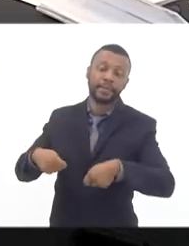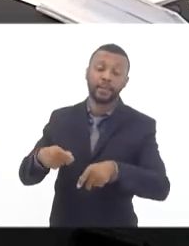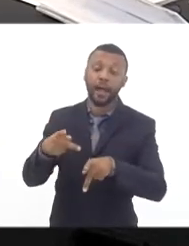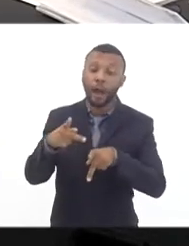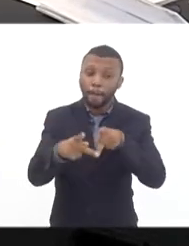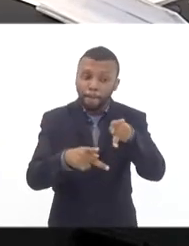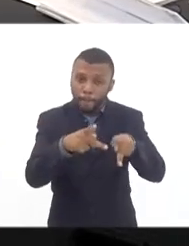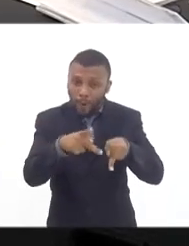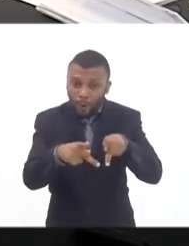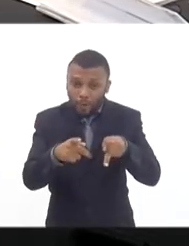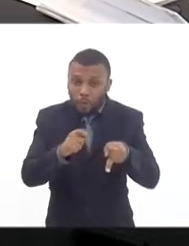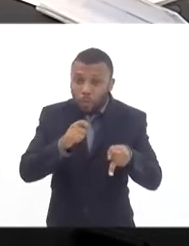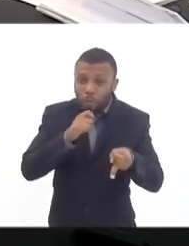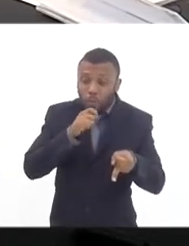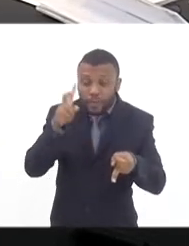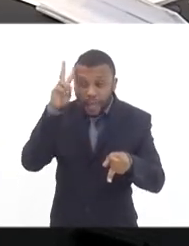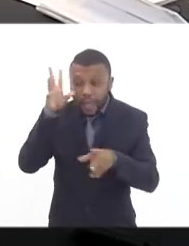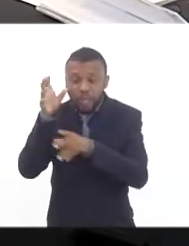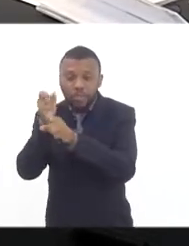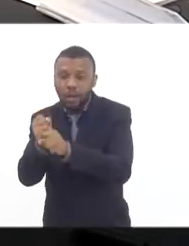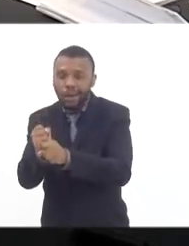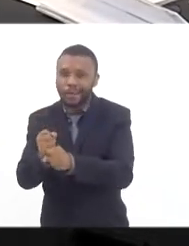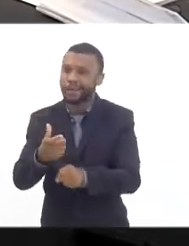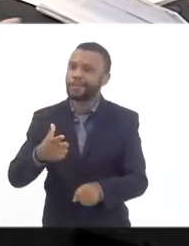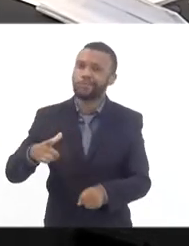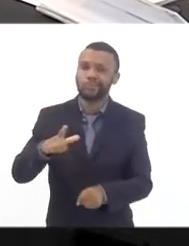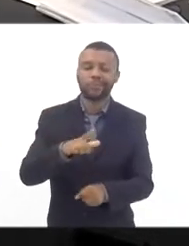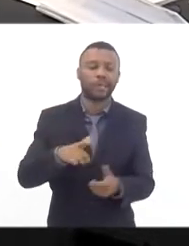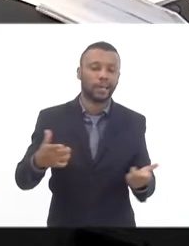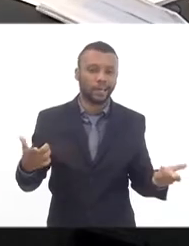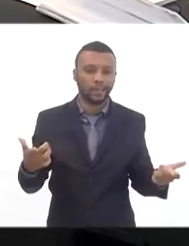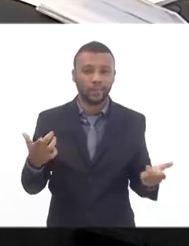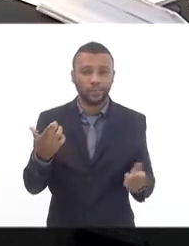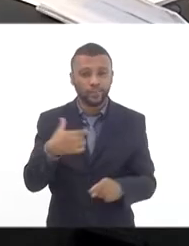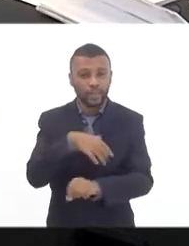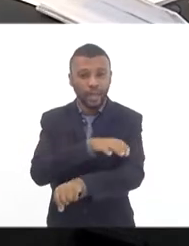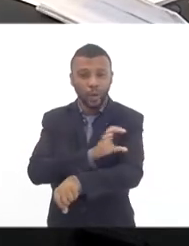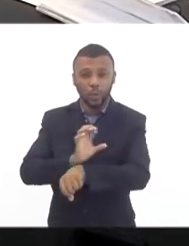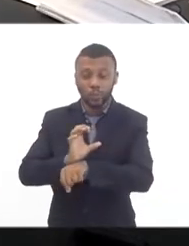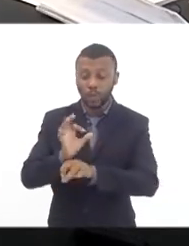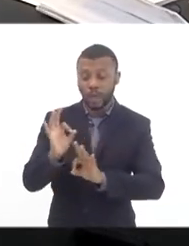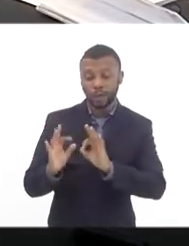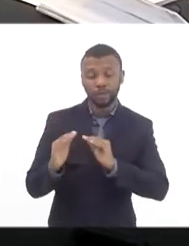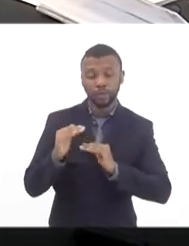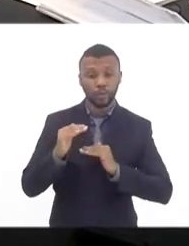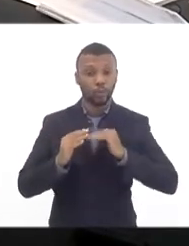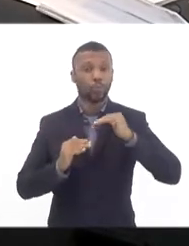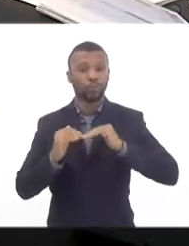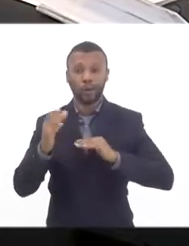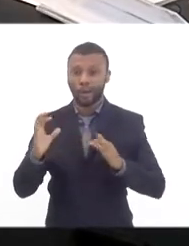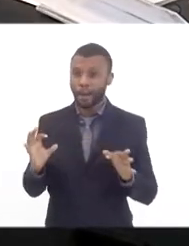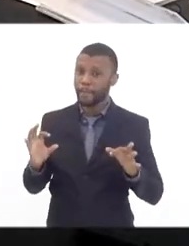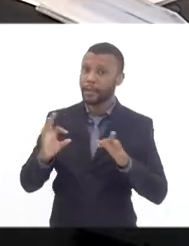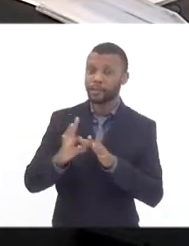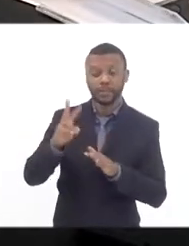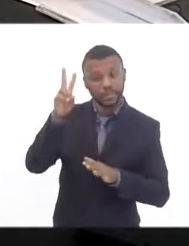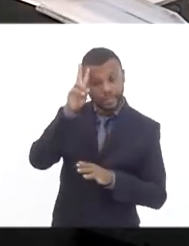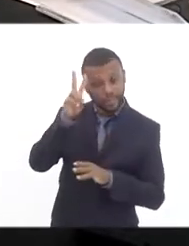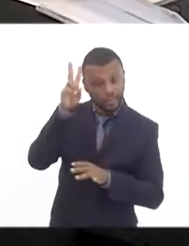sem história. E a cultura se constrói a partir da história de um povo.